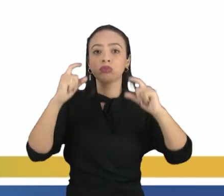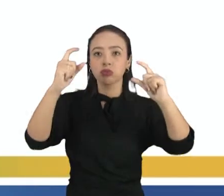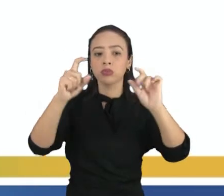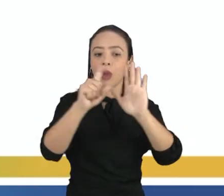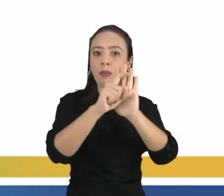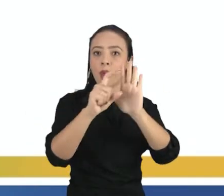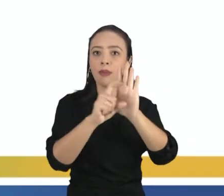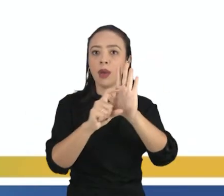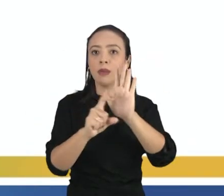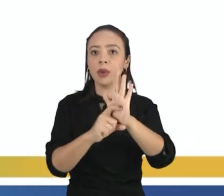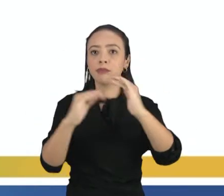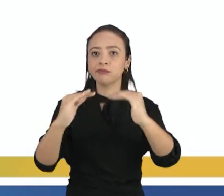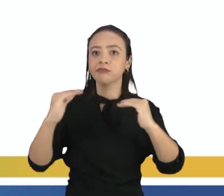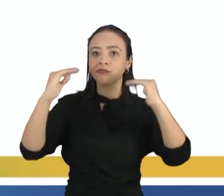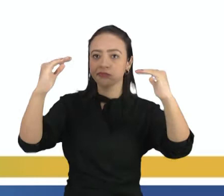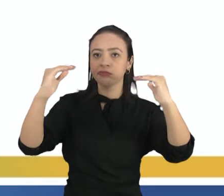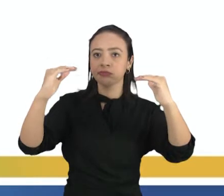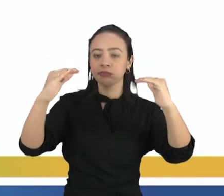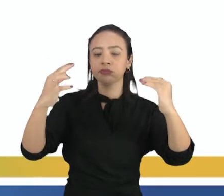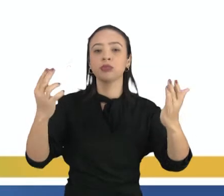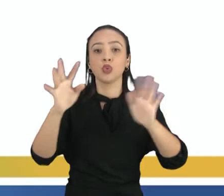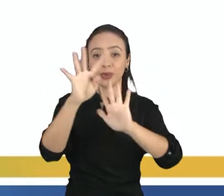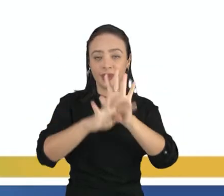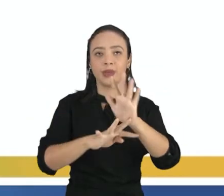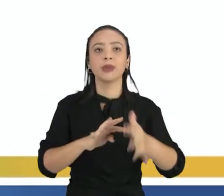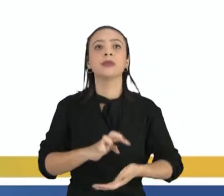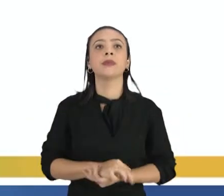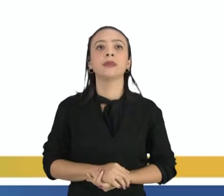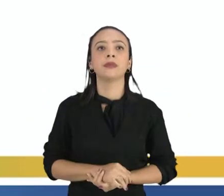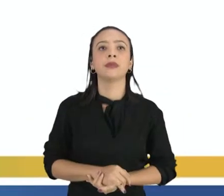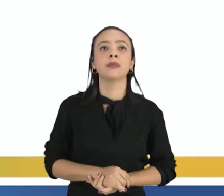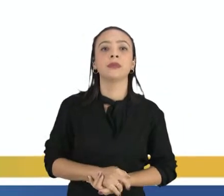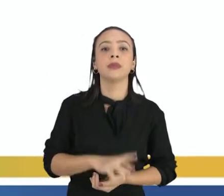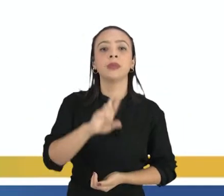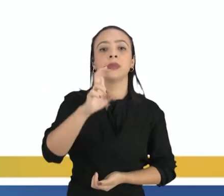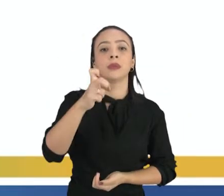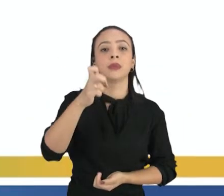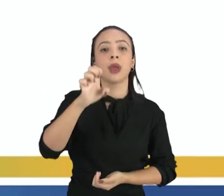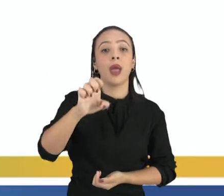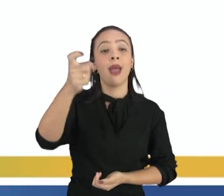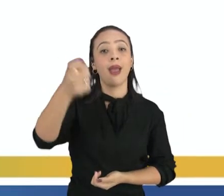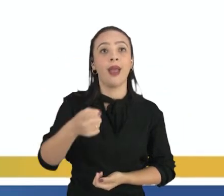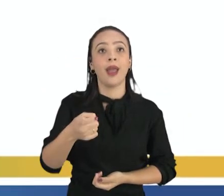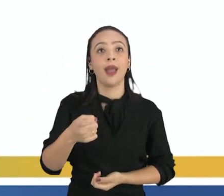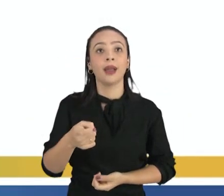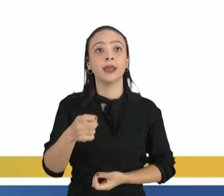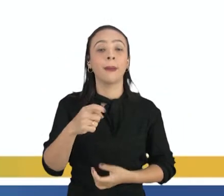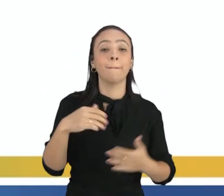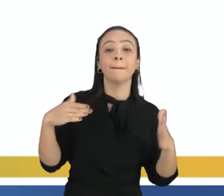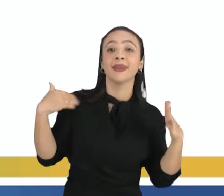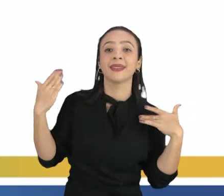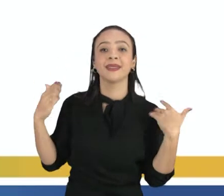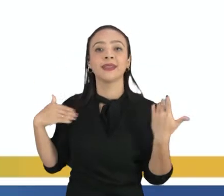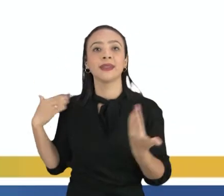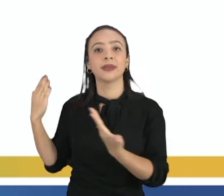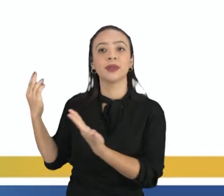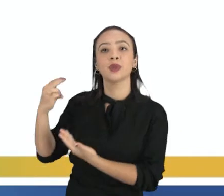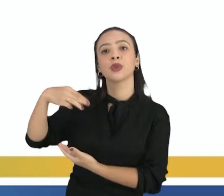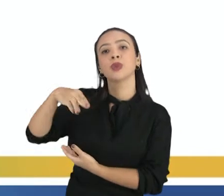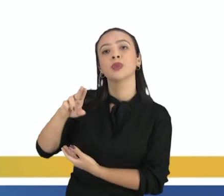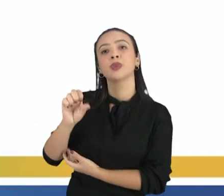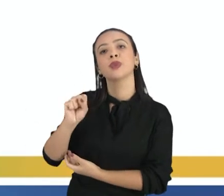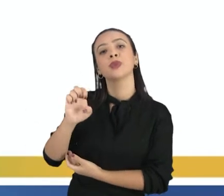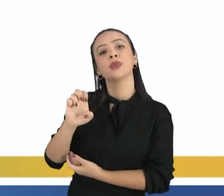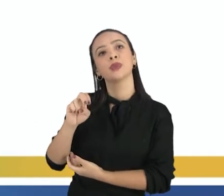parágrafos. Ele fica na parte superior do texto. Rex em uma tarde no museu. Temos aí uma personagem fixa, o